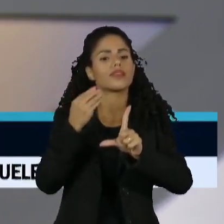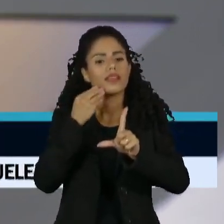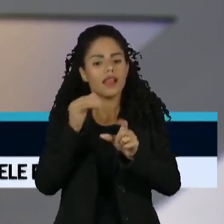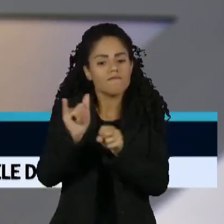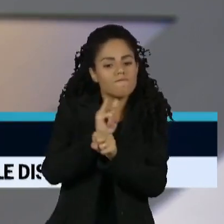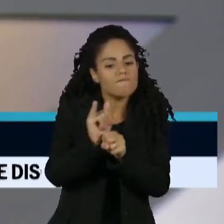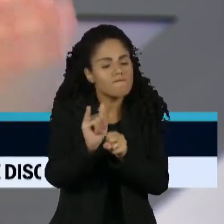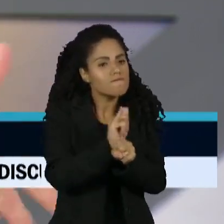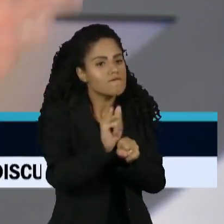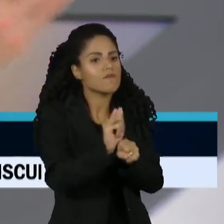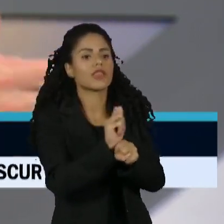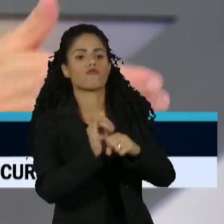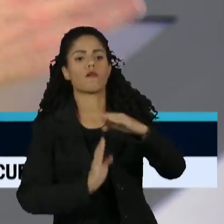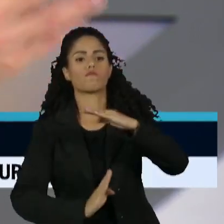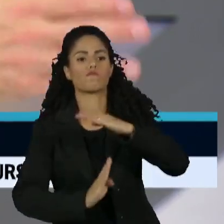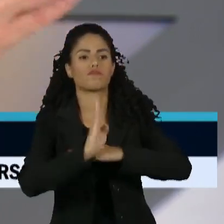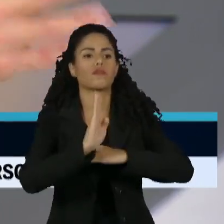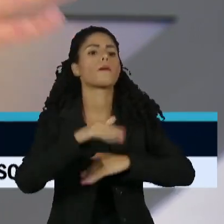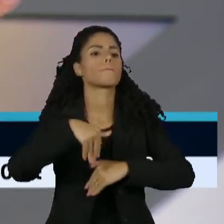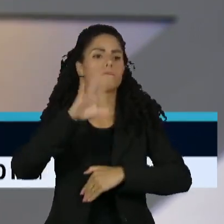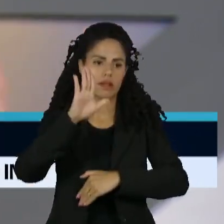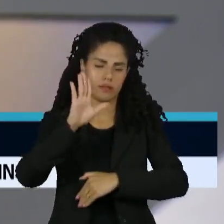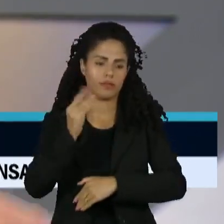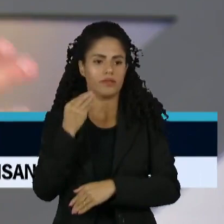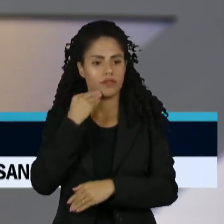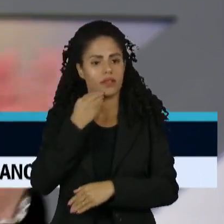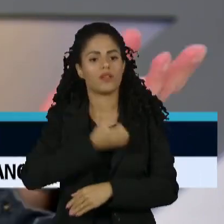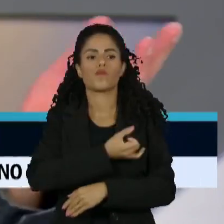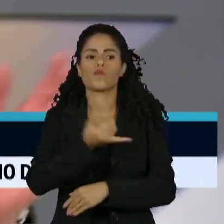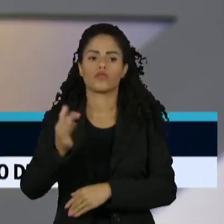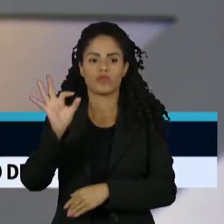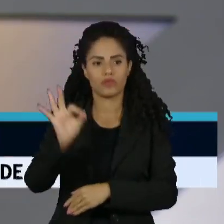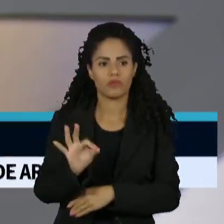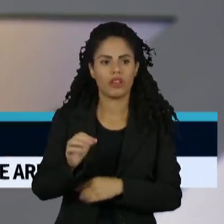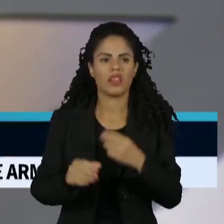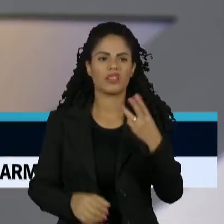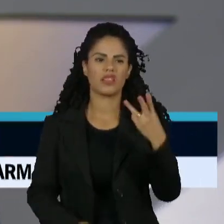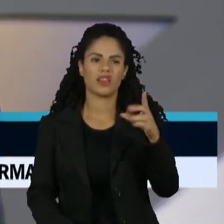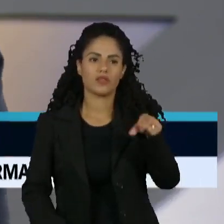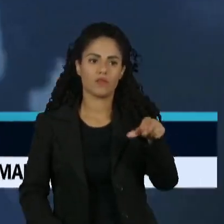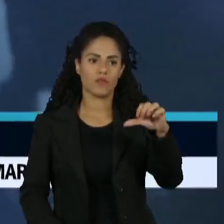normalmente vem um pouco para cima. Aí esse número, 3,9 mais ou menos.